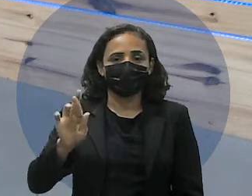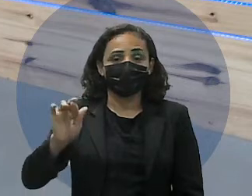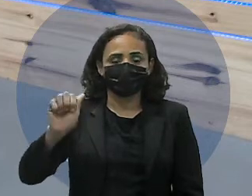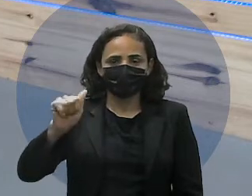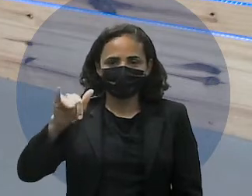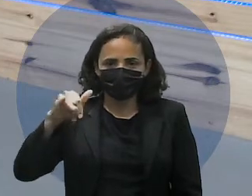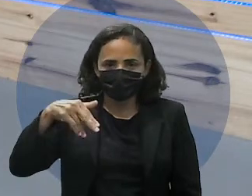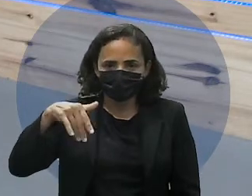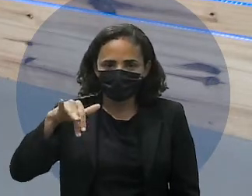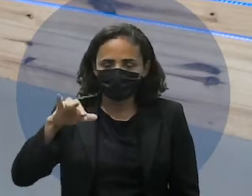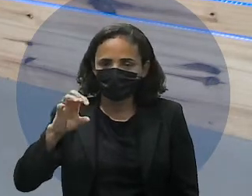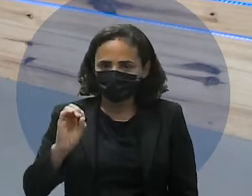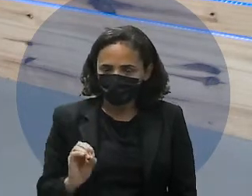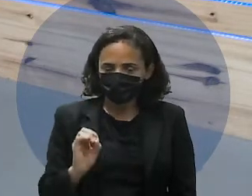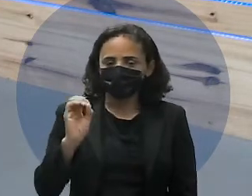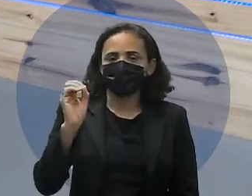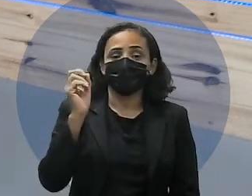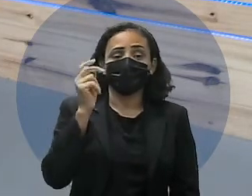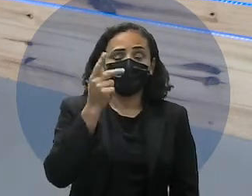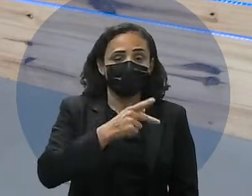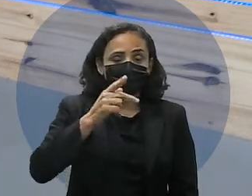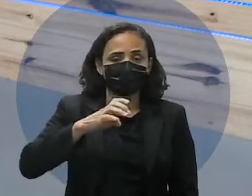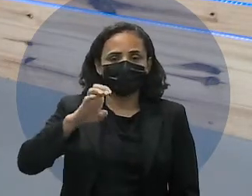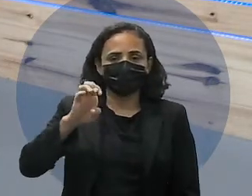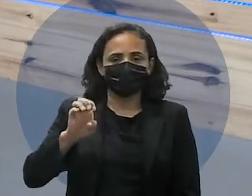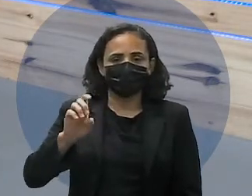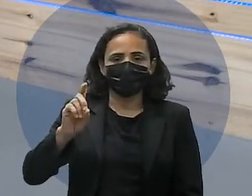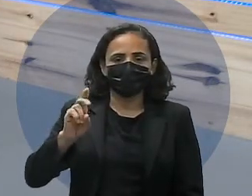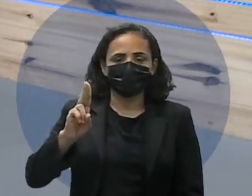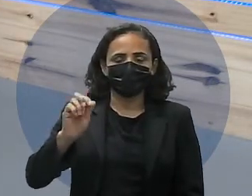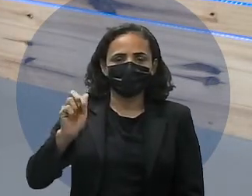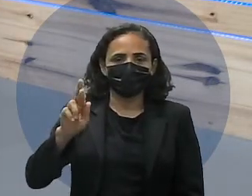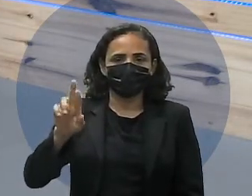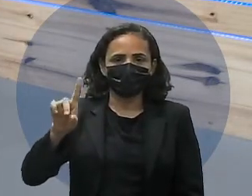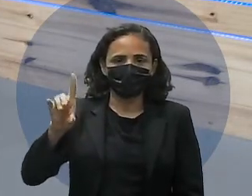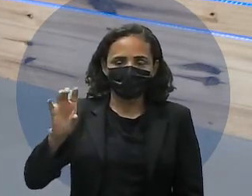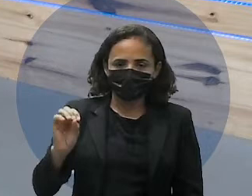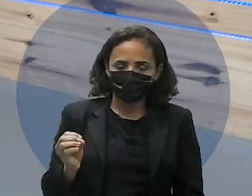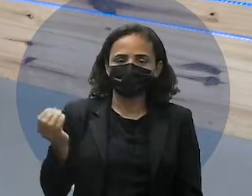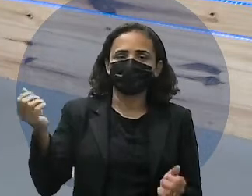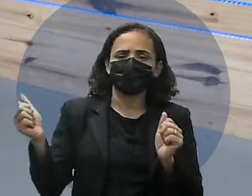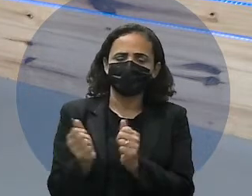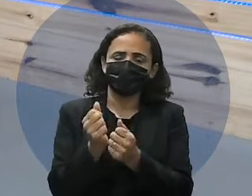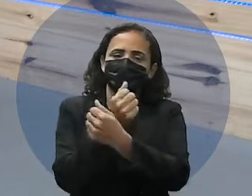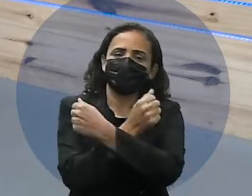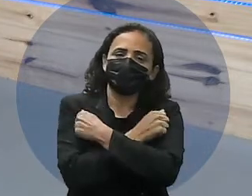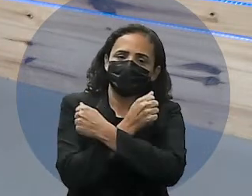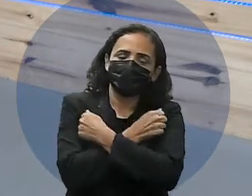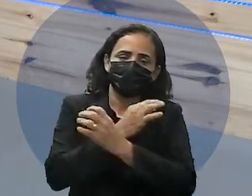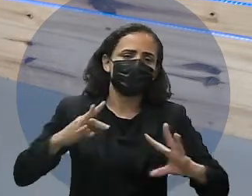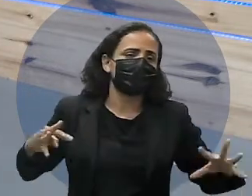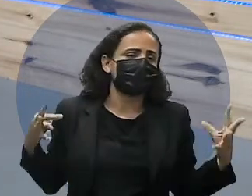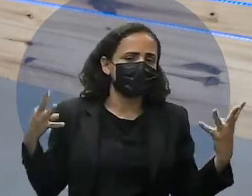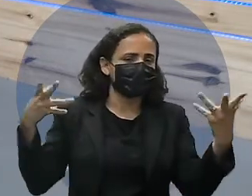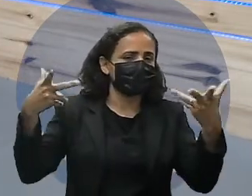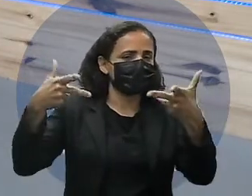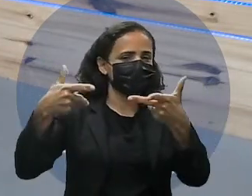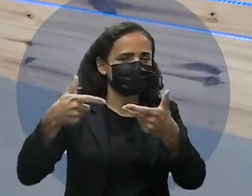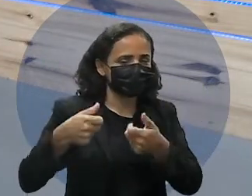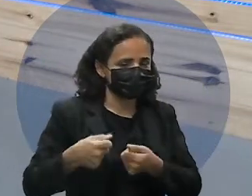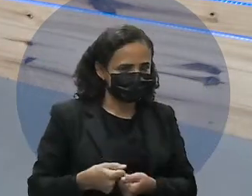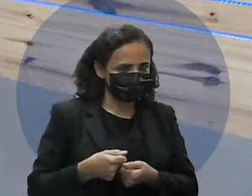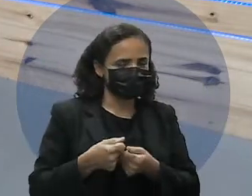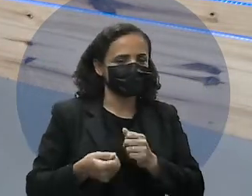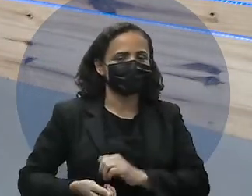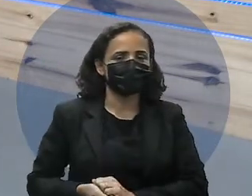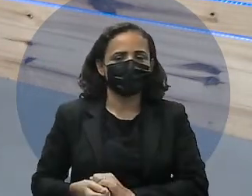Eduardo, que me acolheu muito bem naquela cidade. Quero mandar um abraço aqui para todos que fazem ali